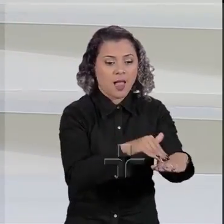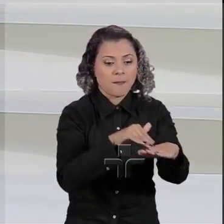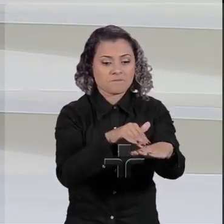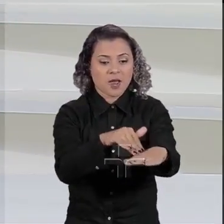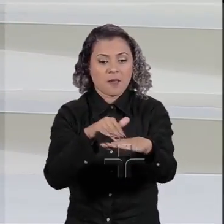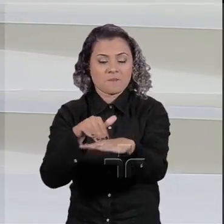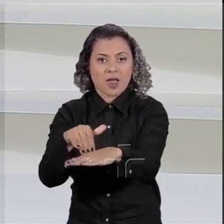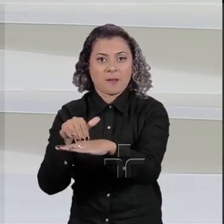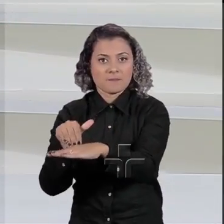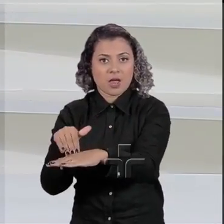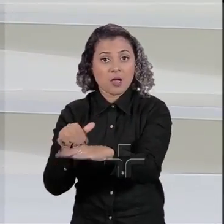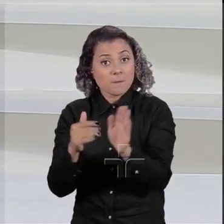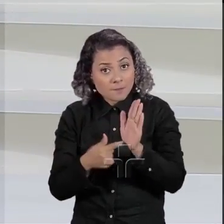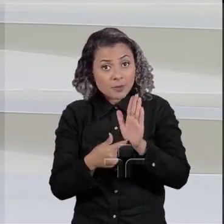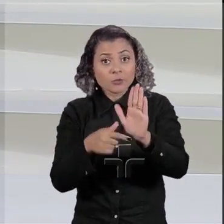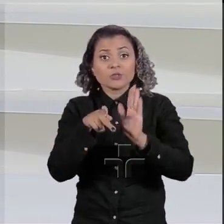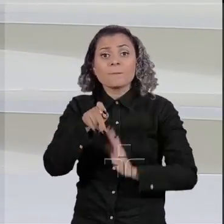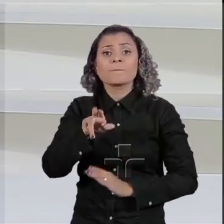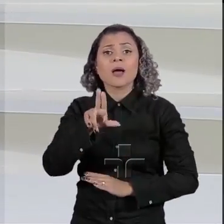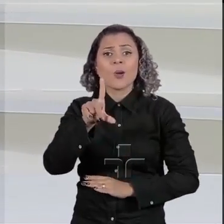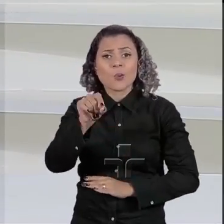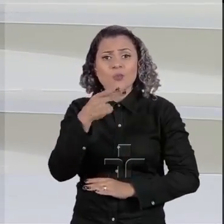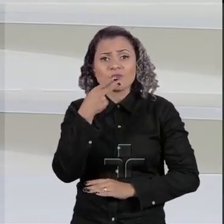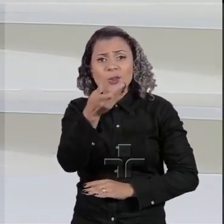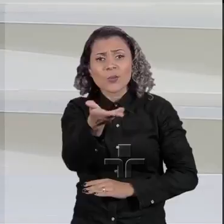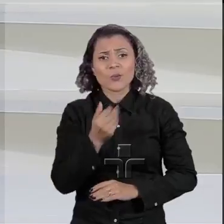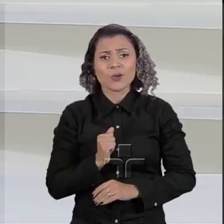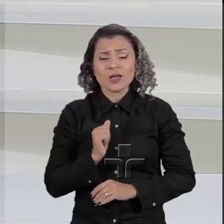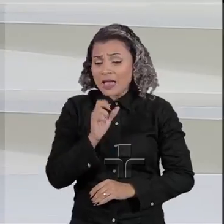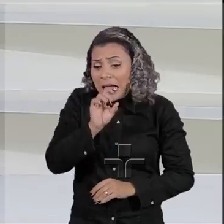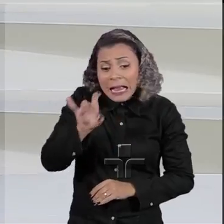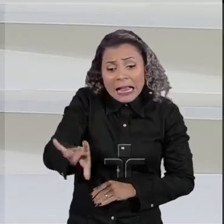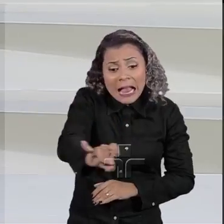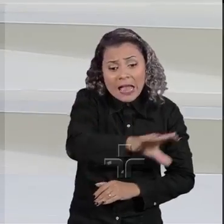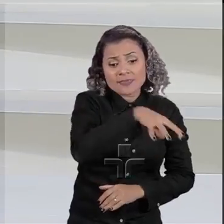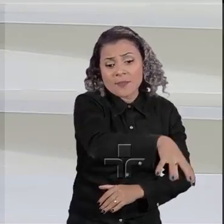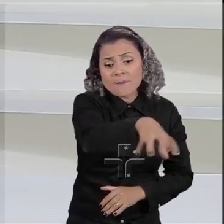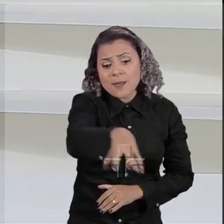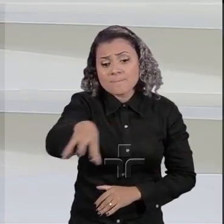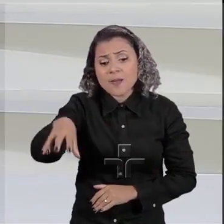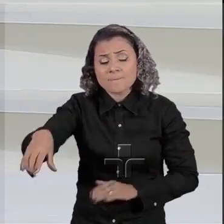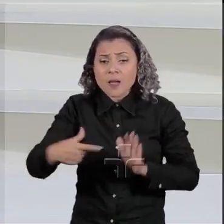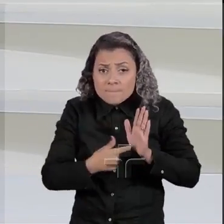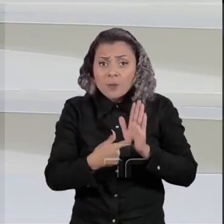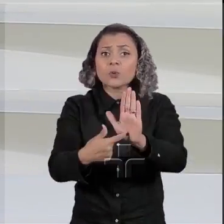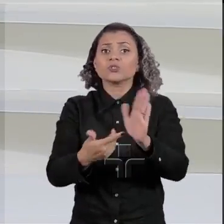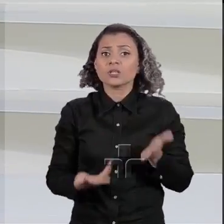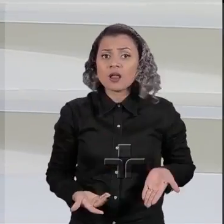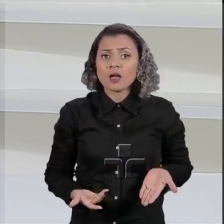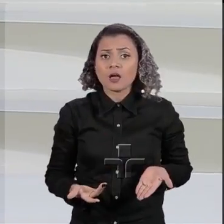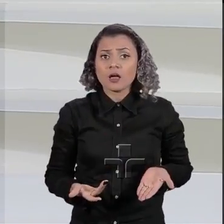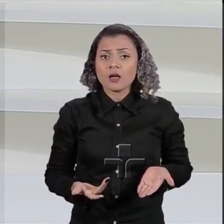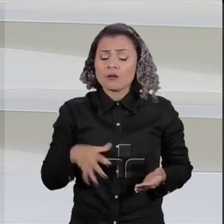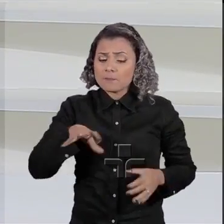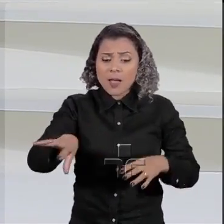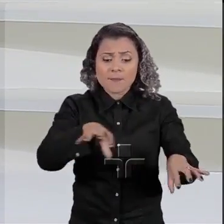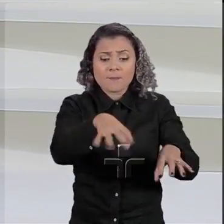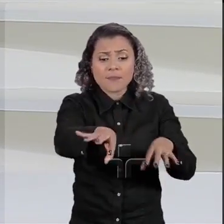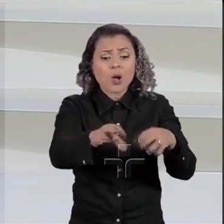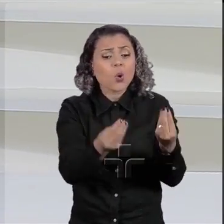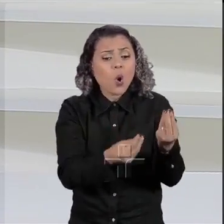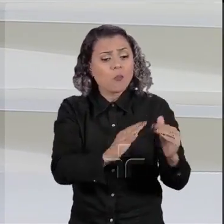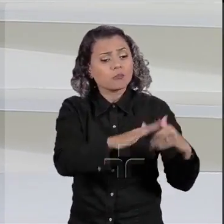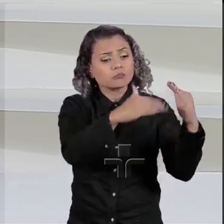mostrar o que o Paulo disse, para cada público mostrar o que está acontecendo com ele e o que está acontecendo com os outros públicos. Em